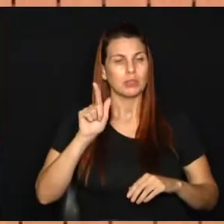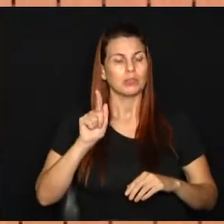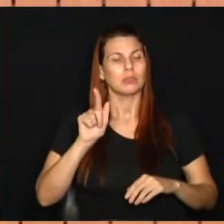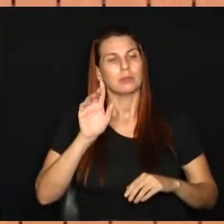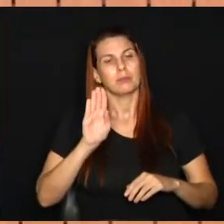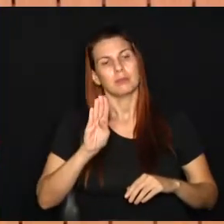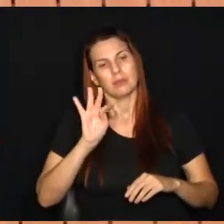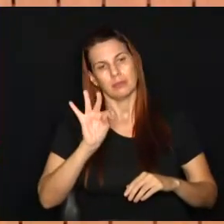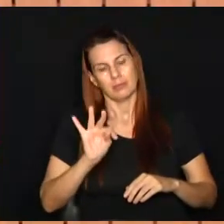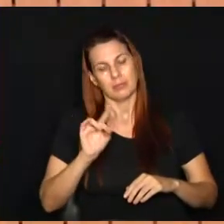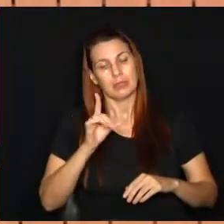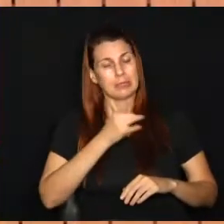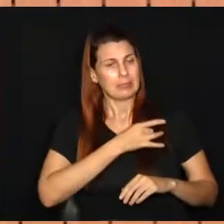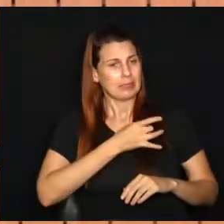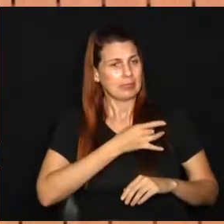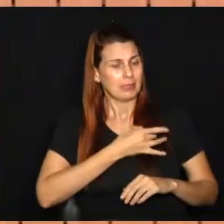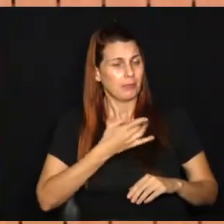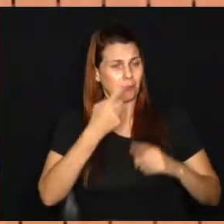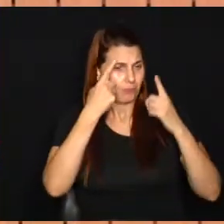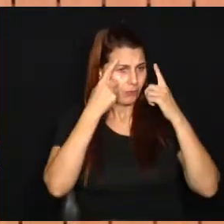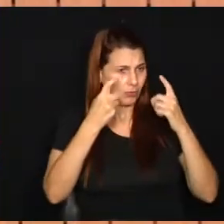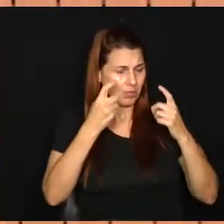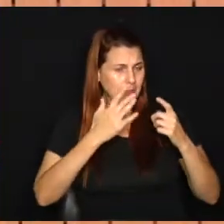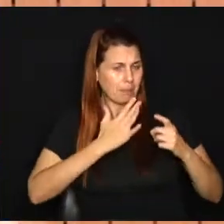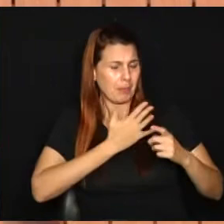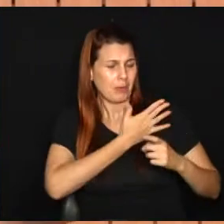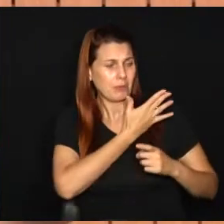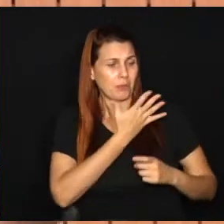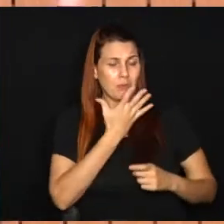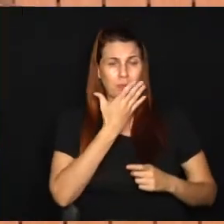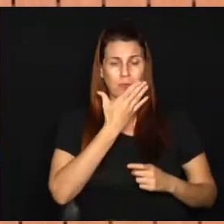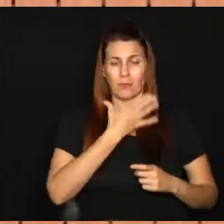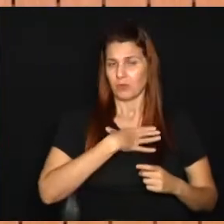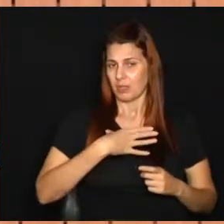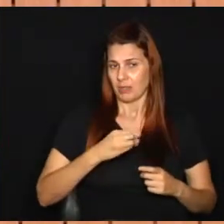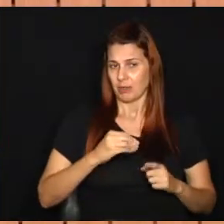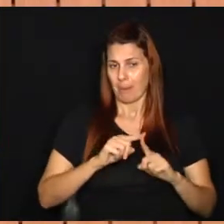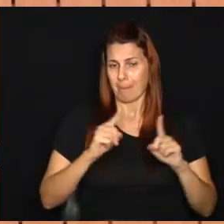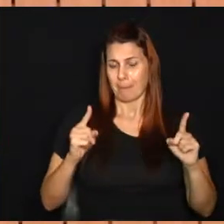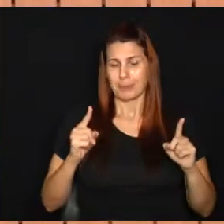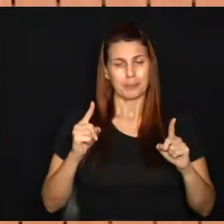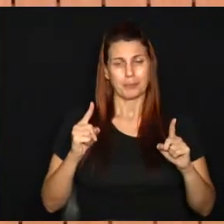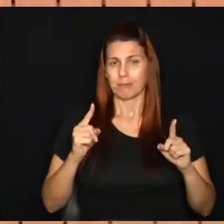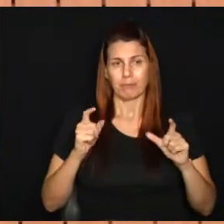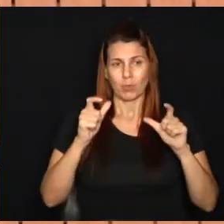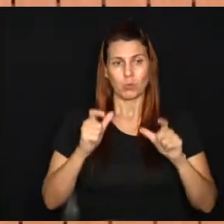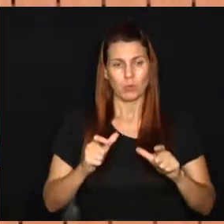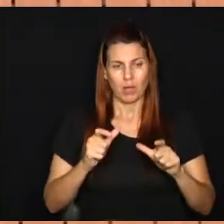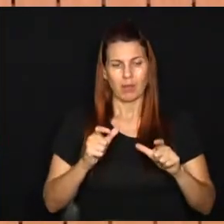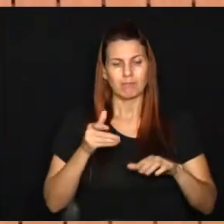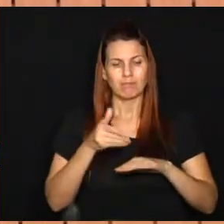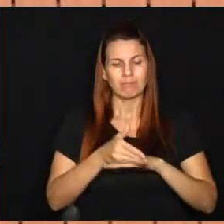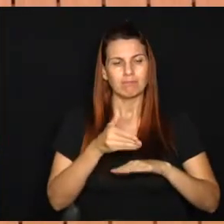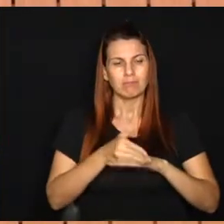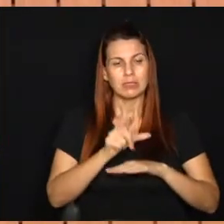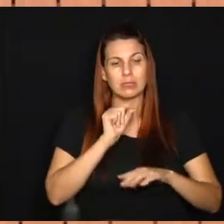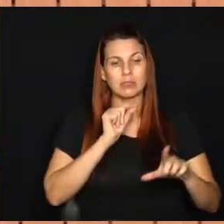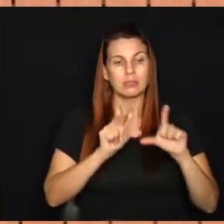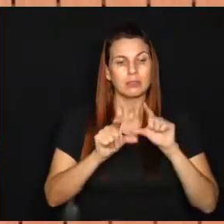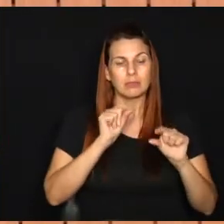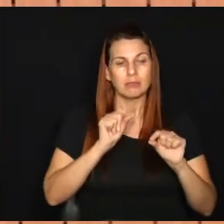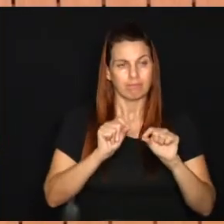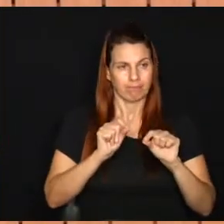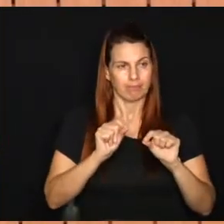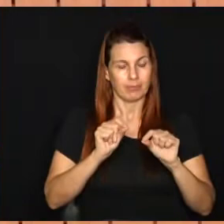pela violência, pelo preconceito dos seus filhos. Muitas vezes essas mulheres não estão no espaço de decisão, no espaço onde se decide os rumos